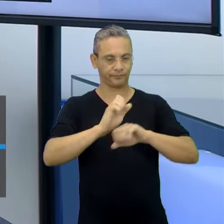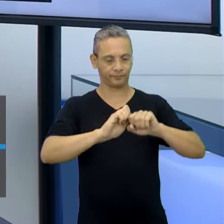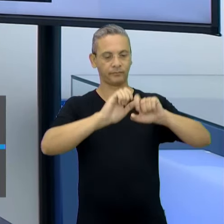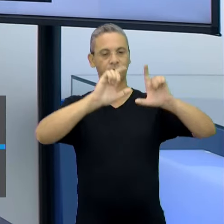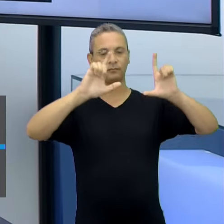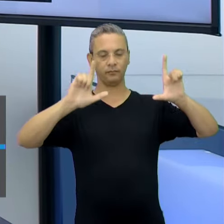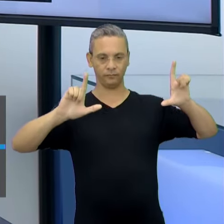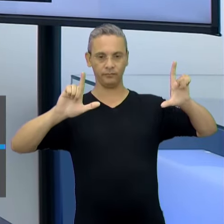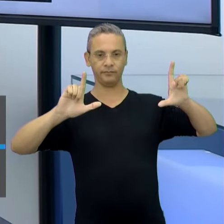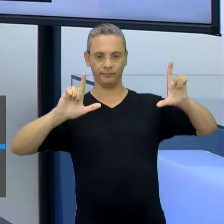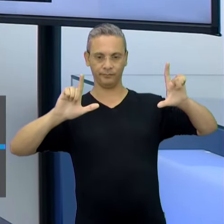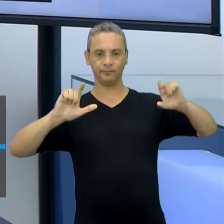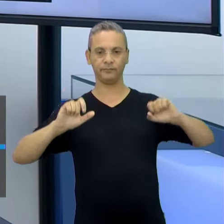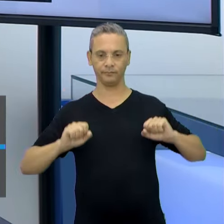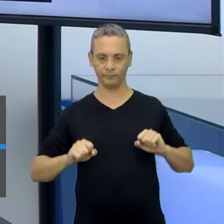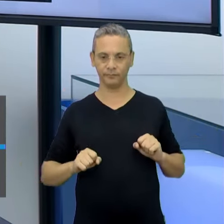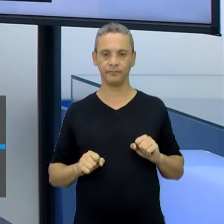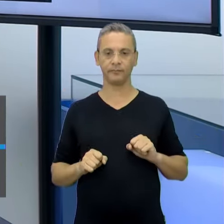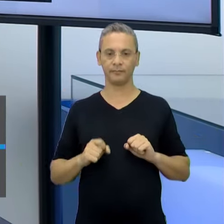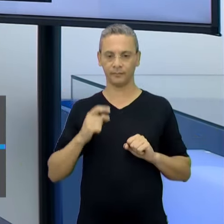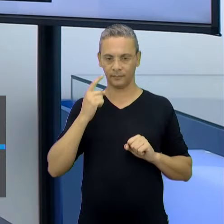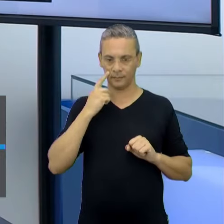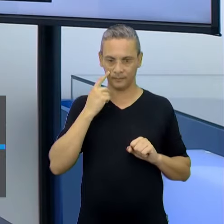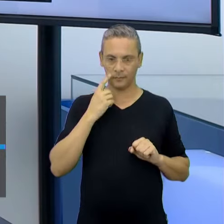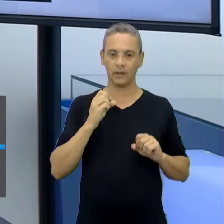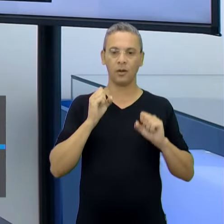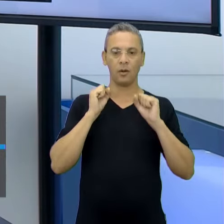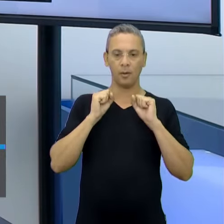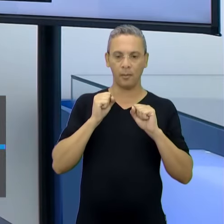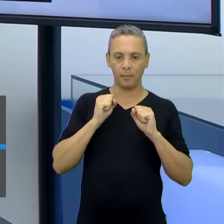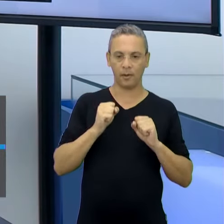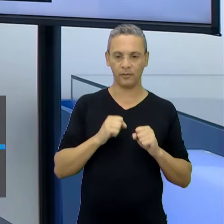nesse simulador e entrar